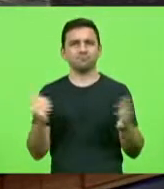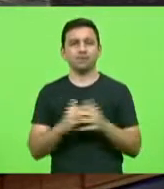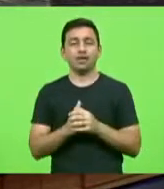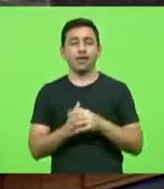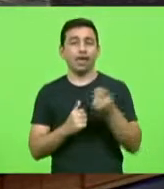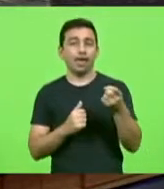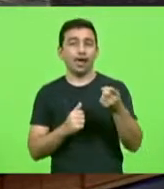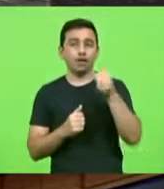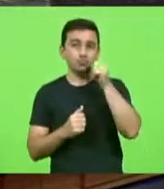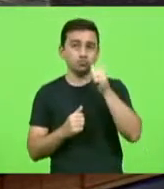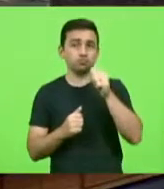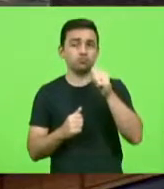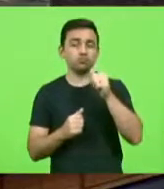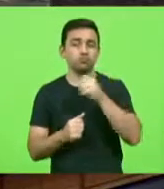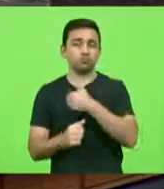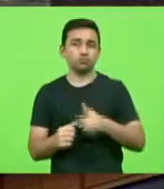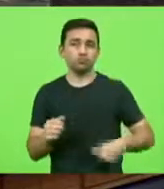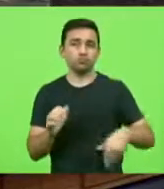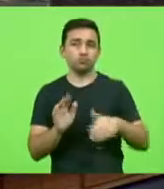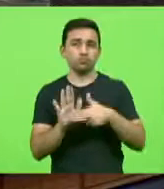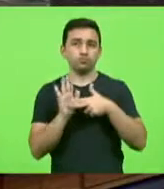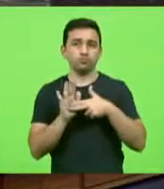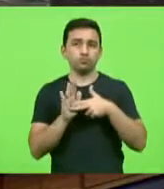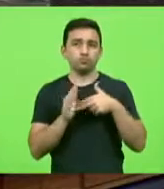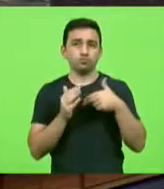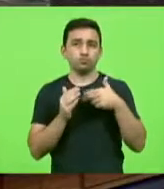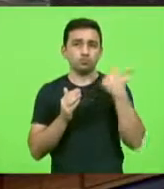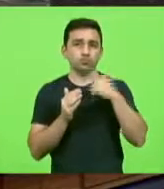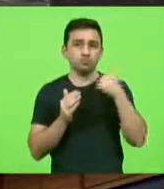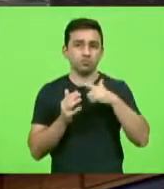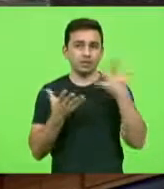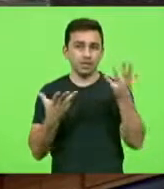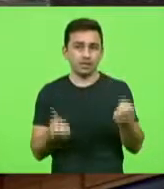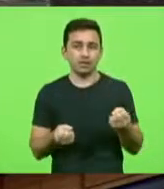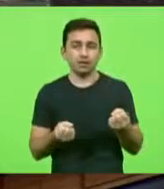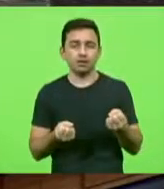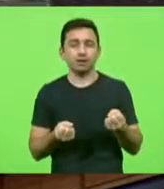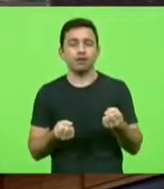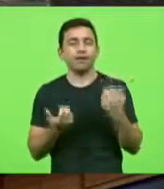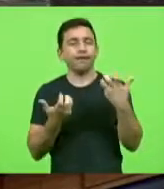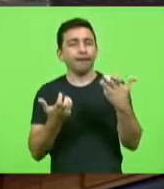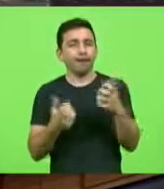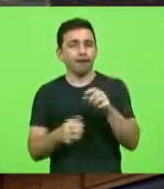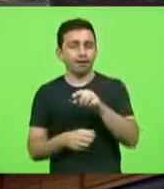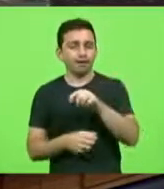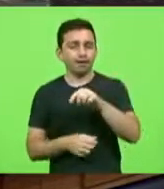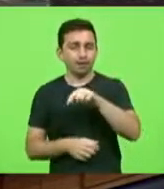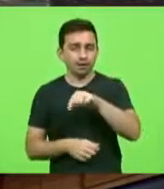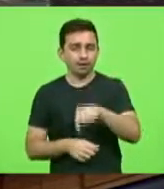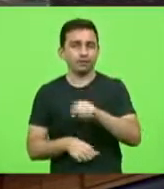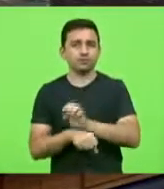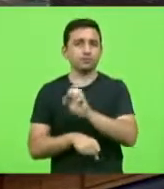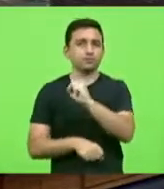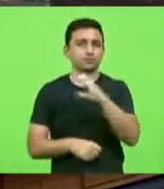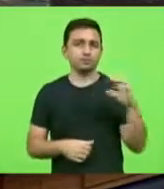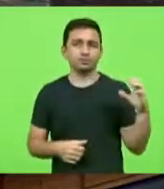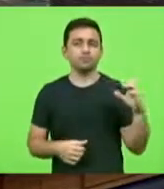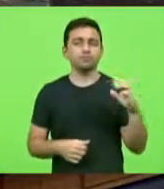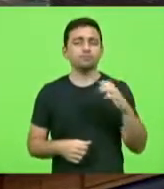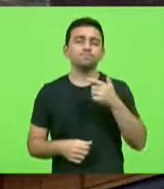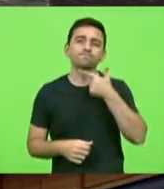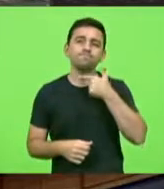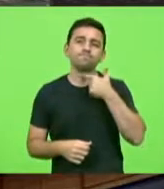um compromisso desse aí, a gente gostaria que ela tivesse condições mesmo, que o Estado tivesse condições de fazer isso,